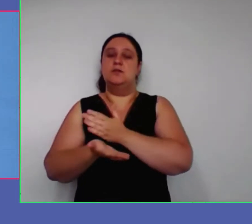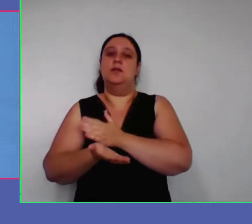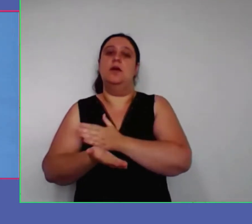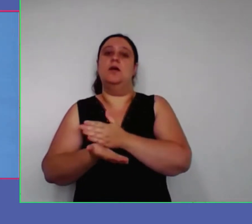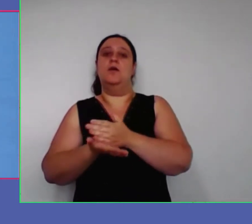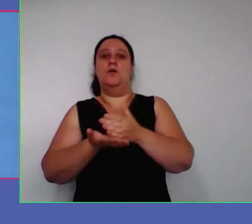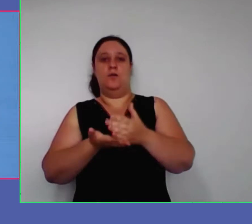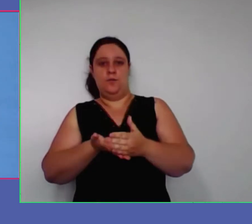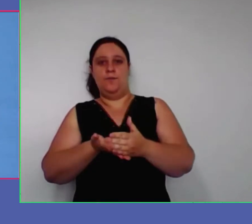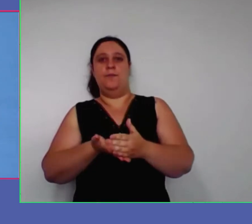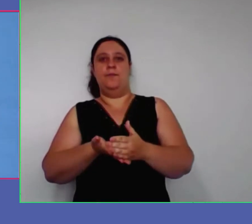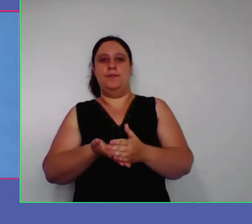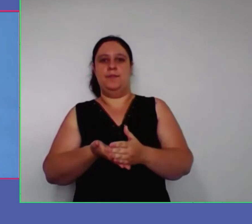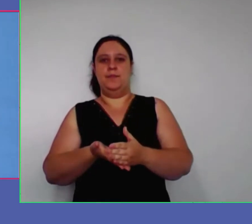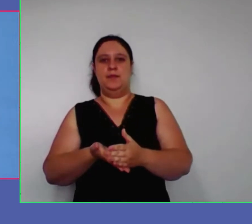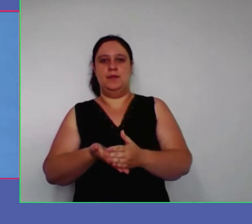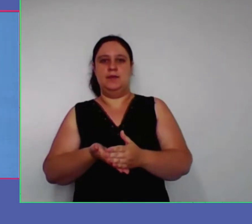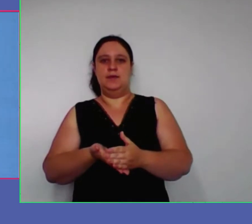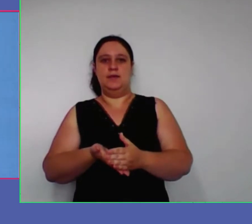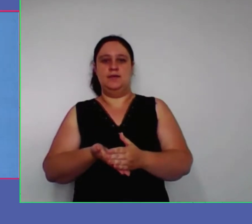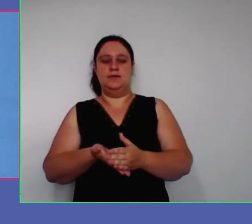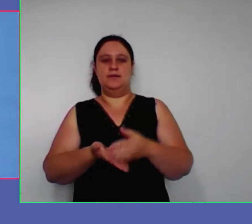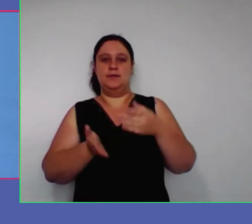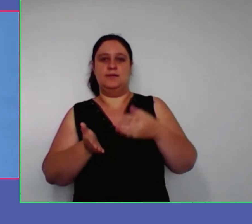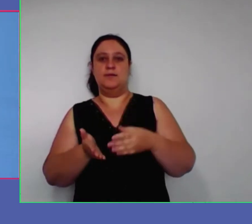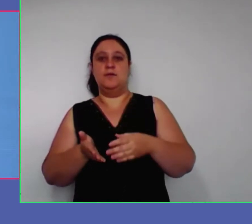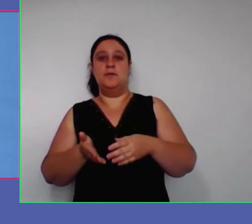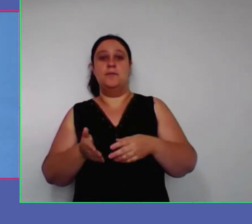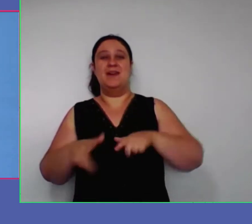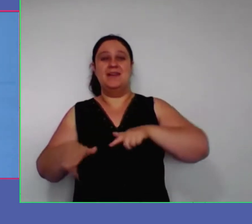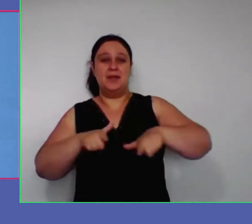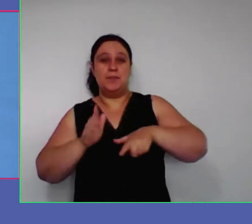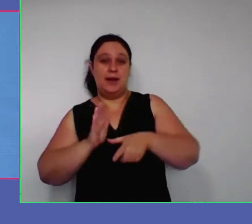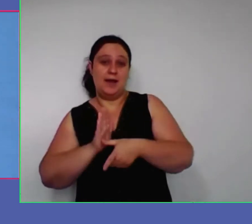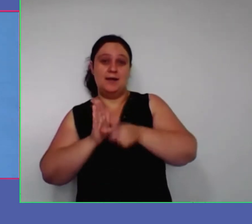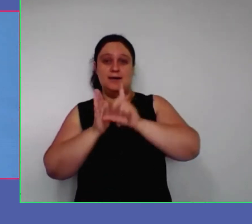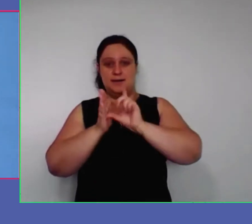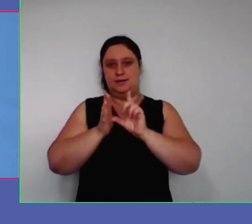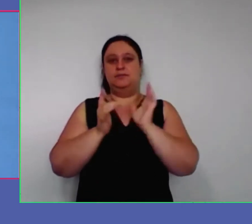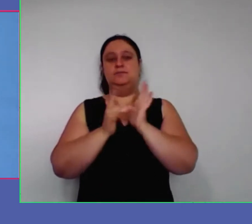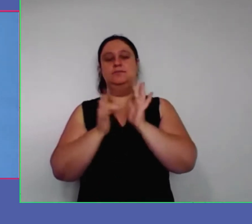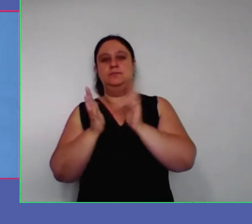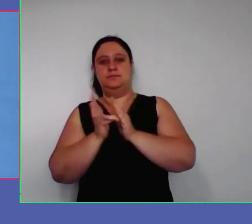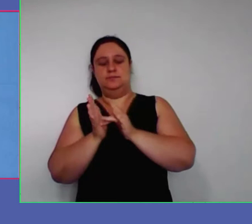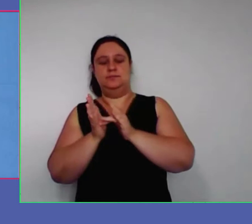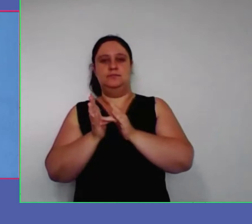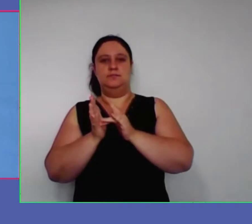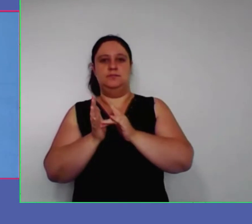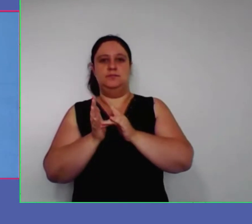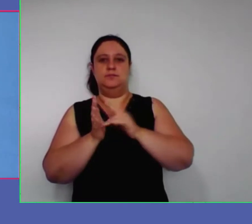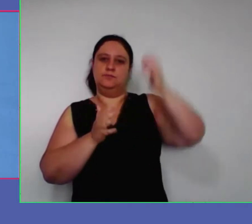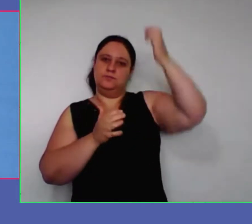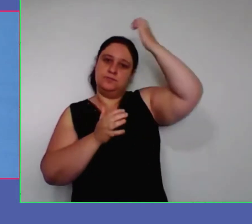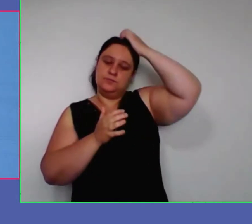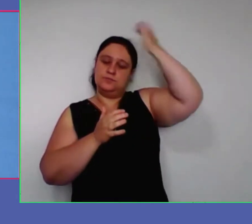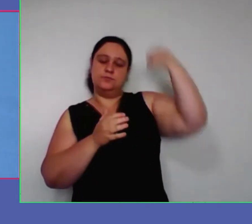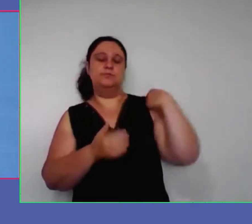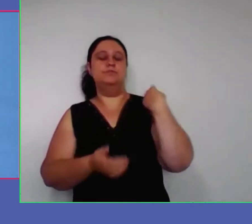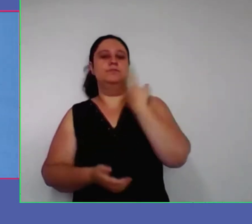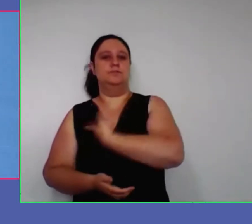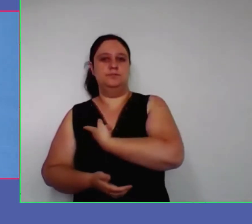de precursor, né, para com o nosso rei, o rei do reino dos céus.